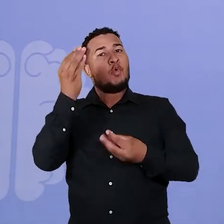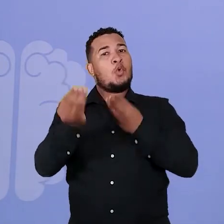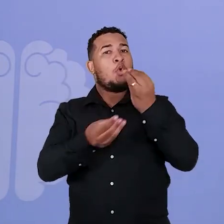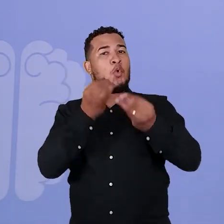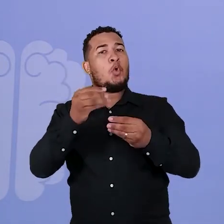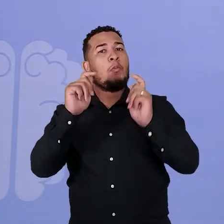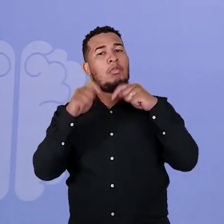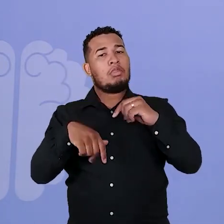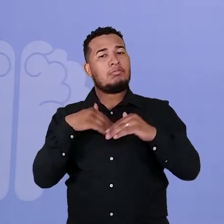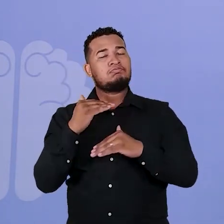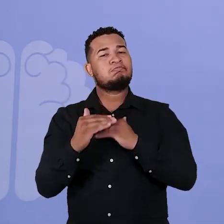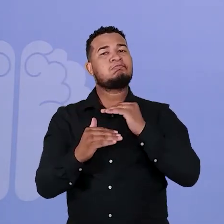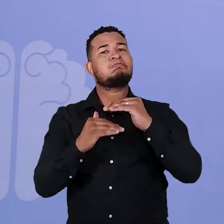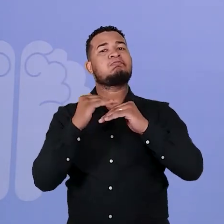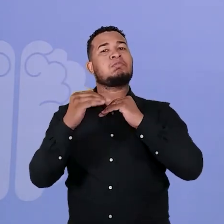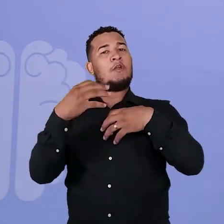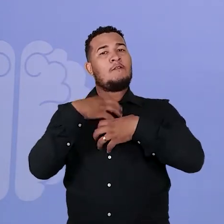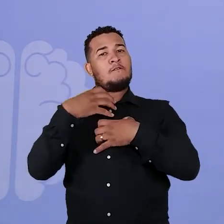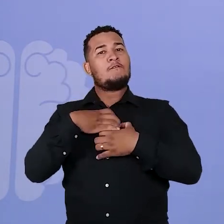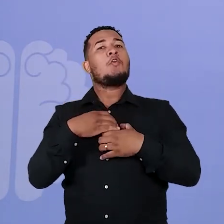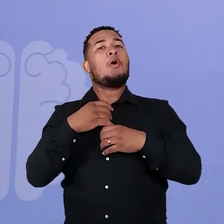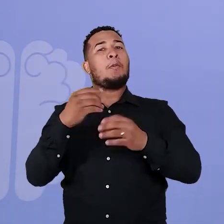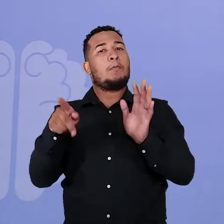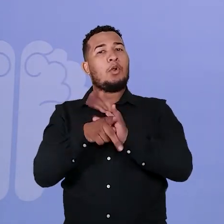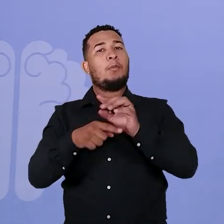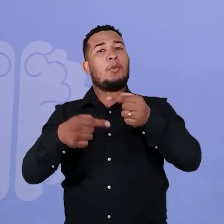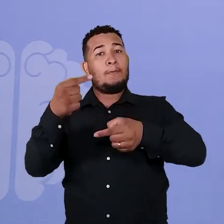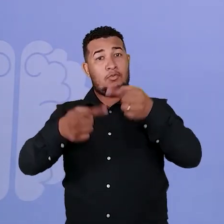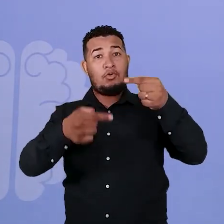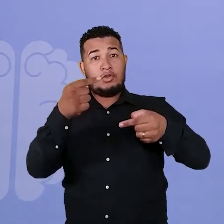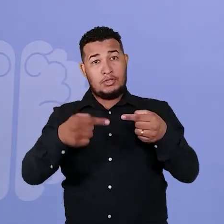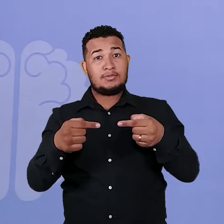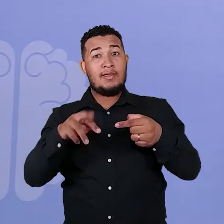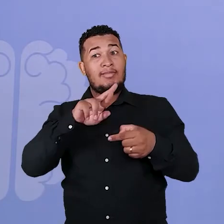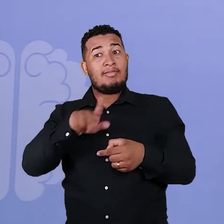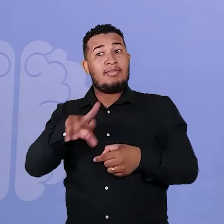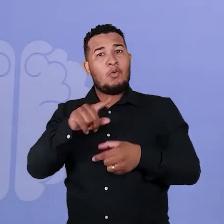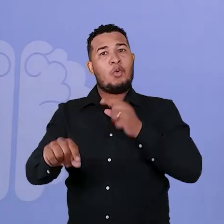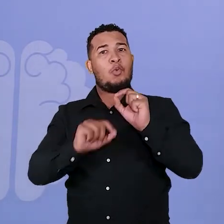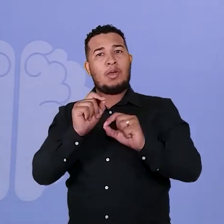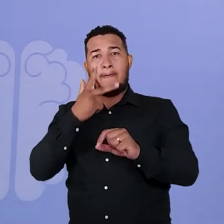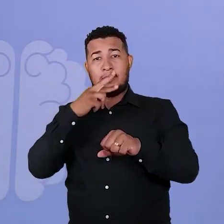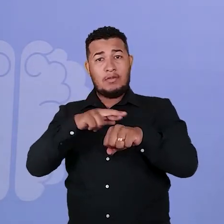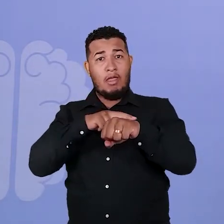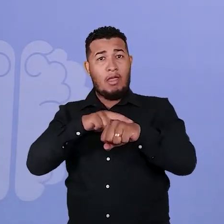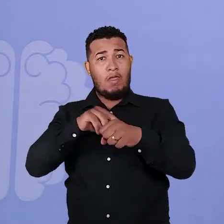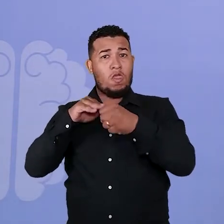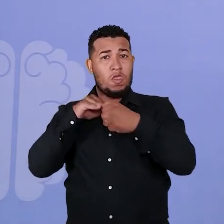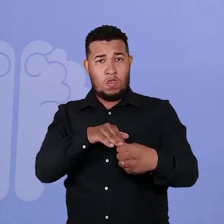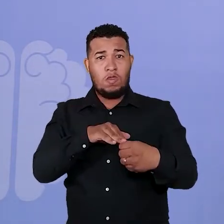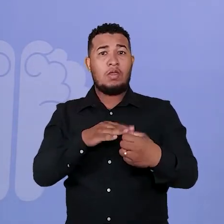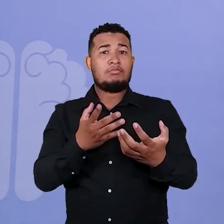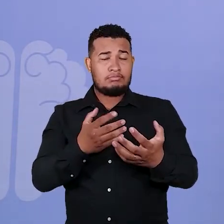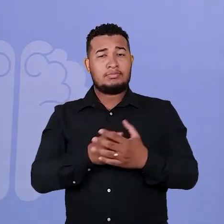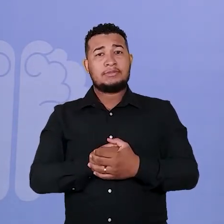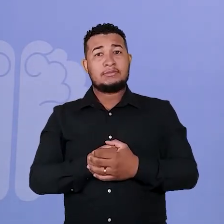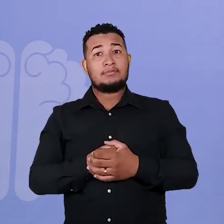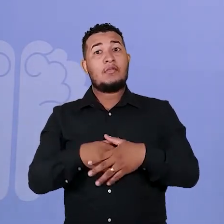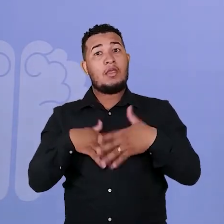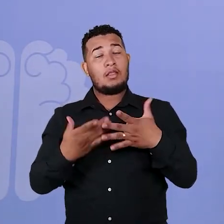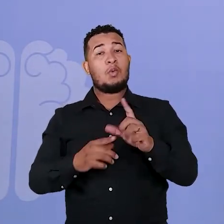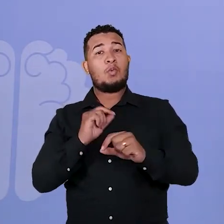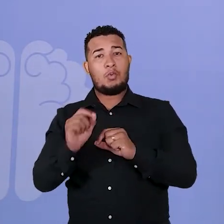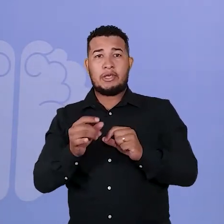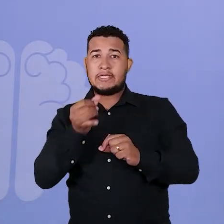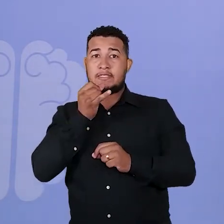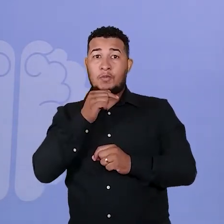pensar como construir uma forma de fazer política que não seja racista.